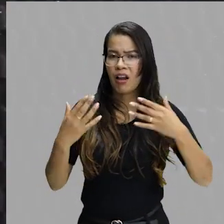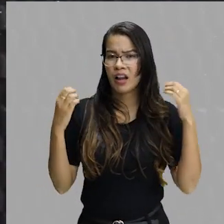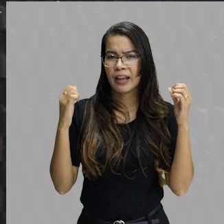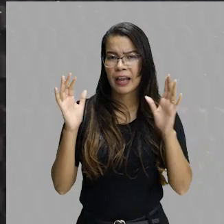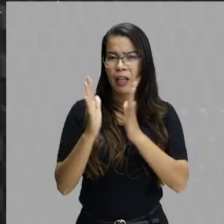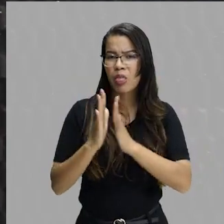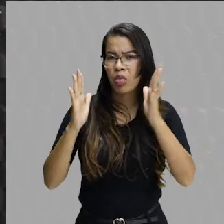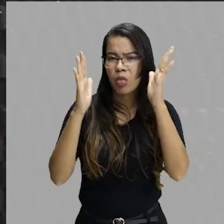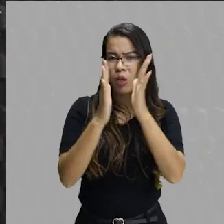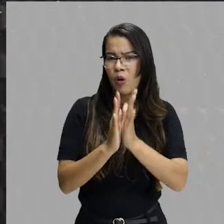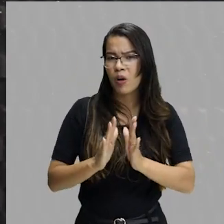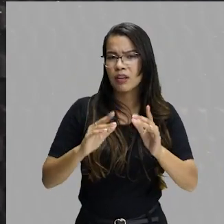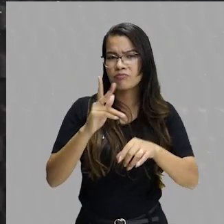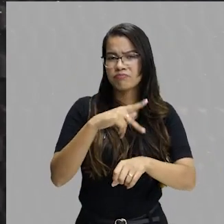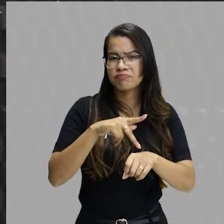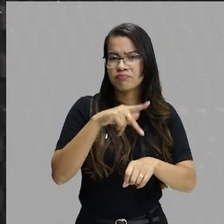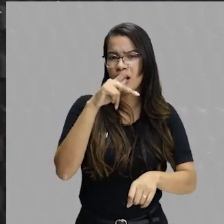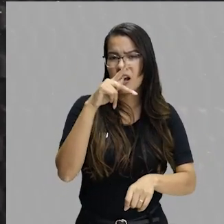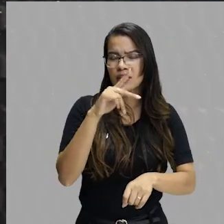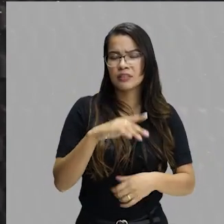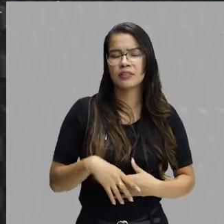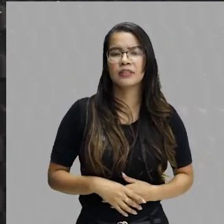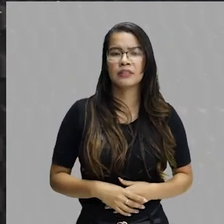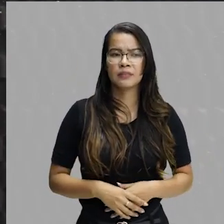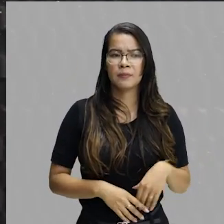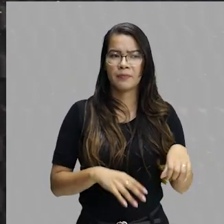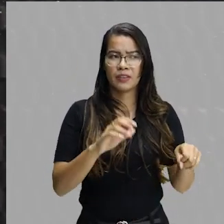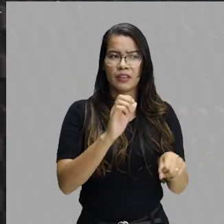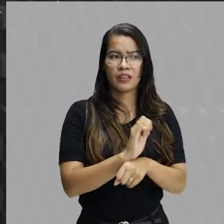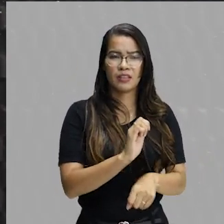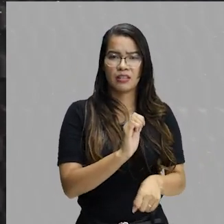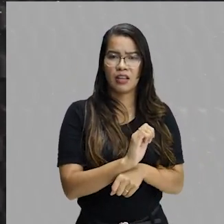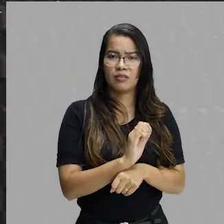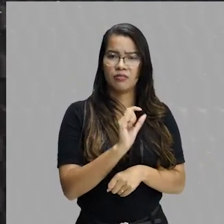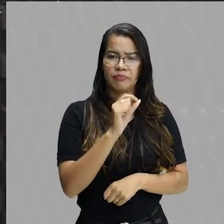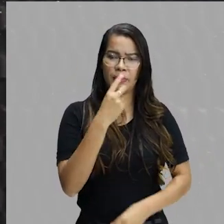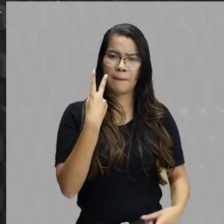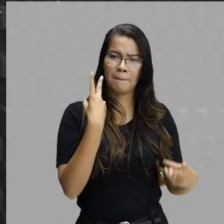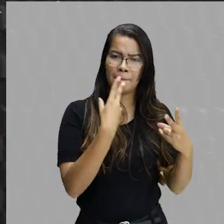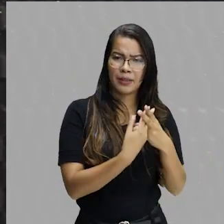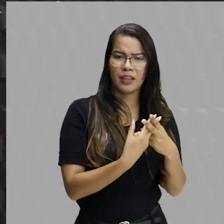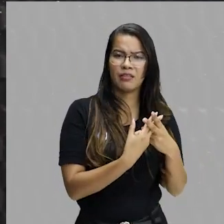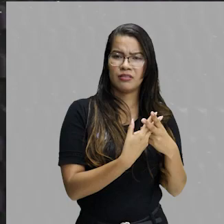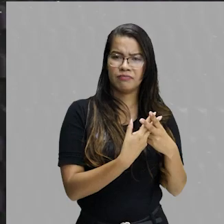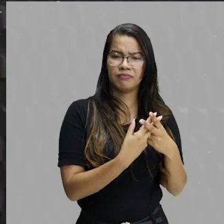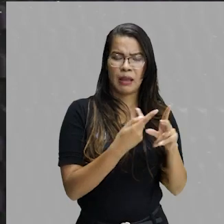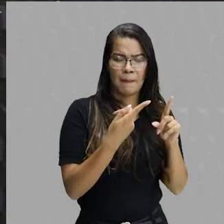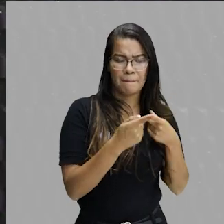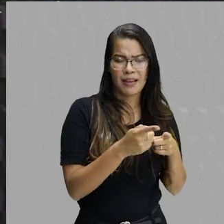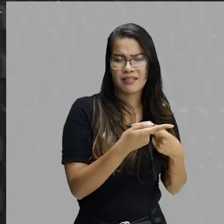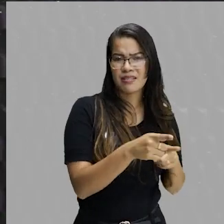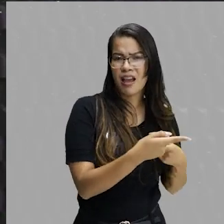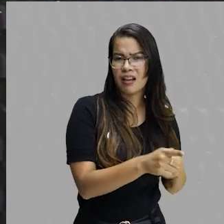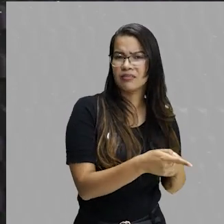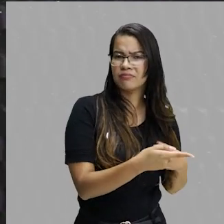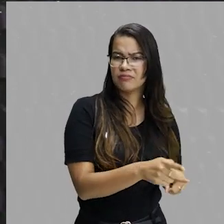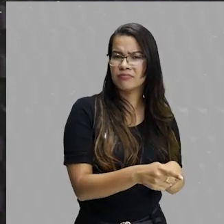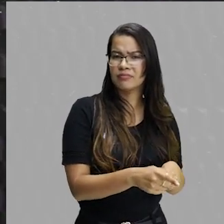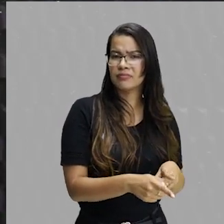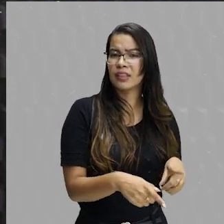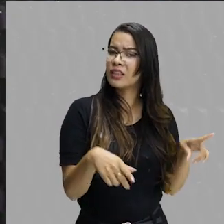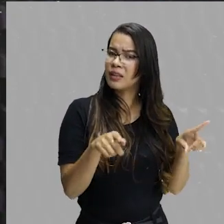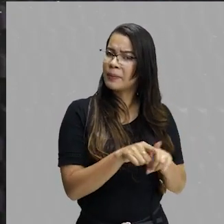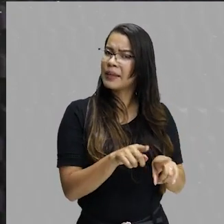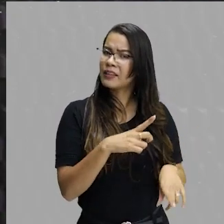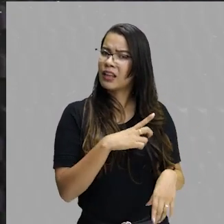um nacionalismo exagerado, um Estado que censura, que persegue seus adversários políticos, um Estado que tem